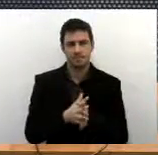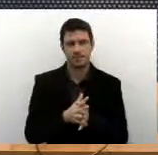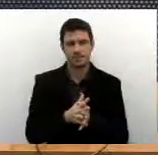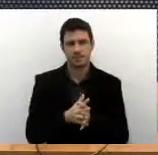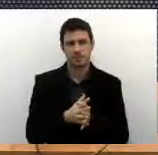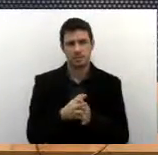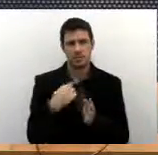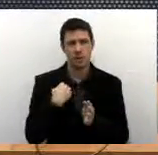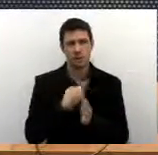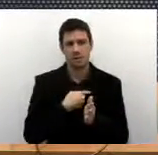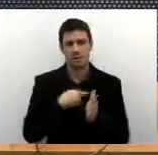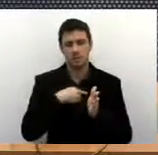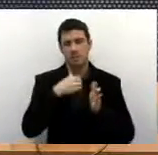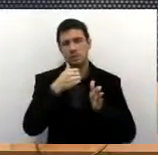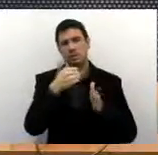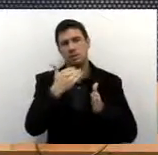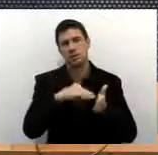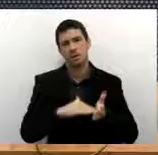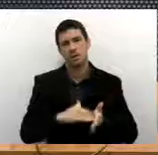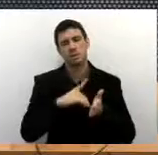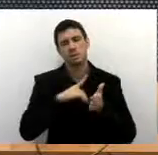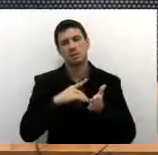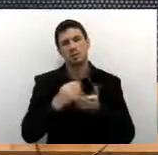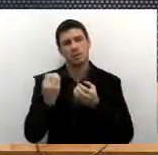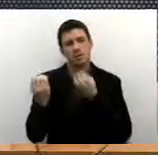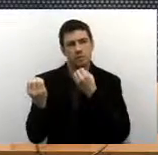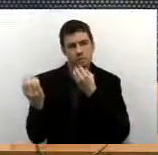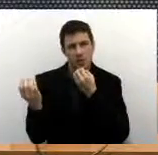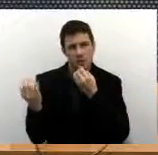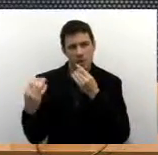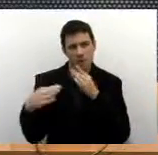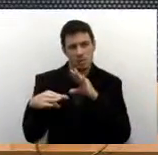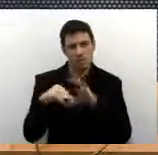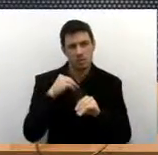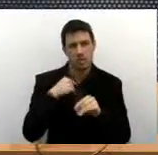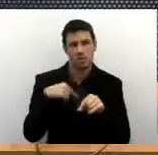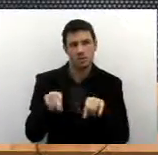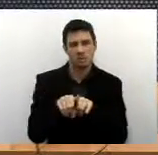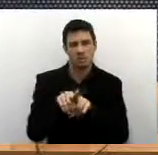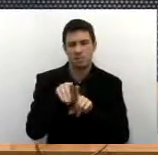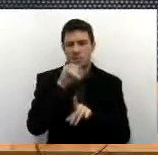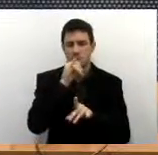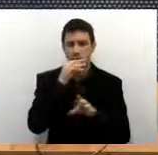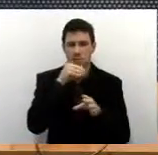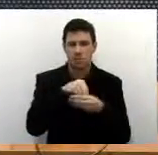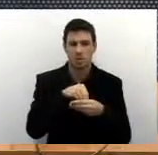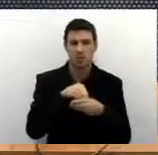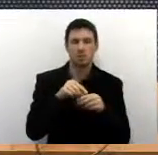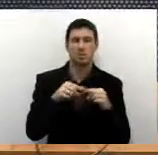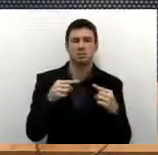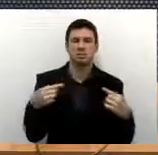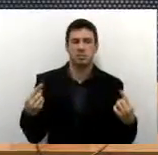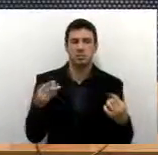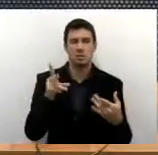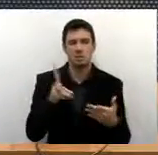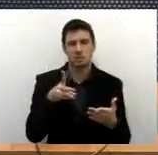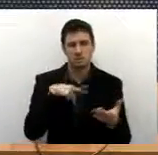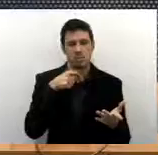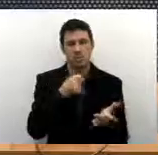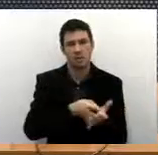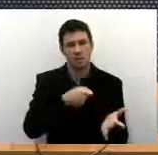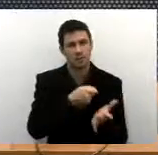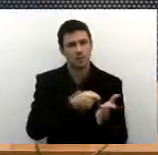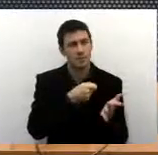nossa secretaria recebe essas informações e são enviadas aos nobres vereadores. Mas sempre a cobrança